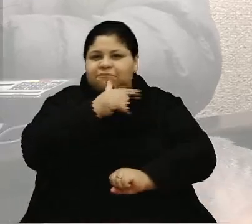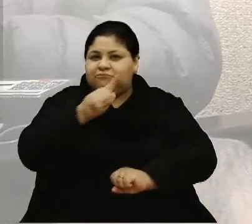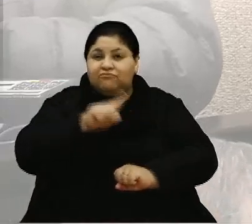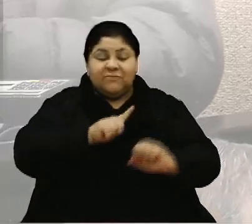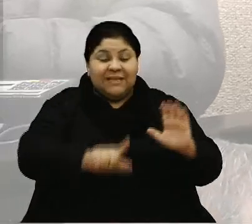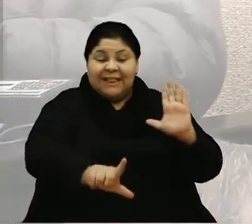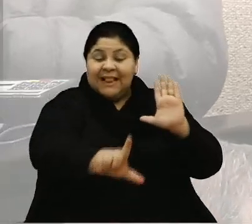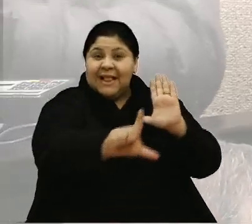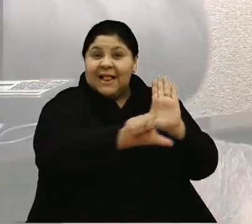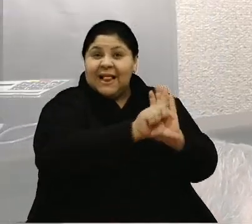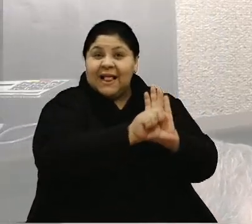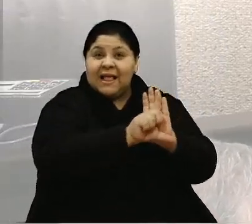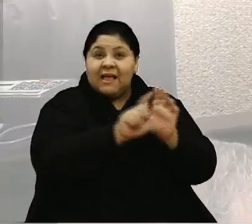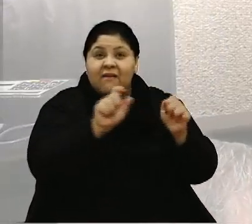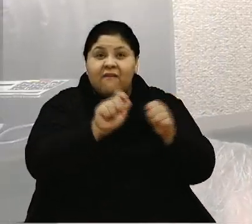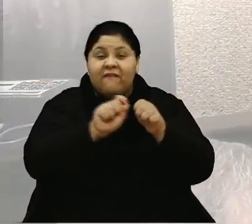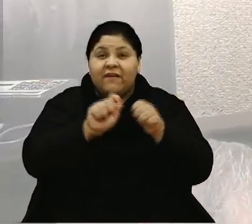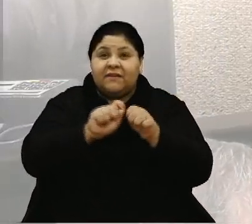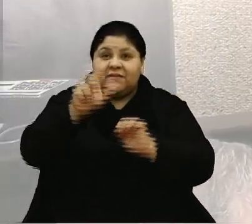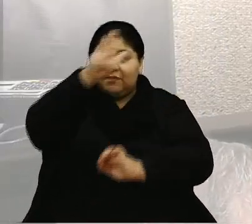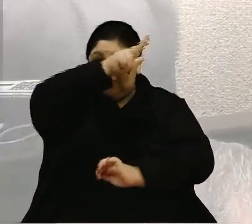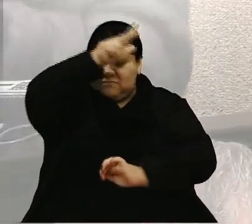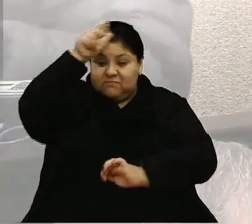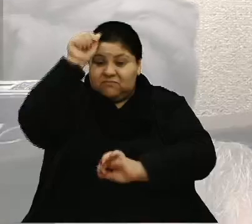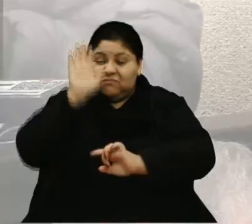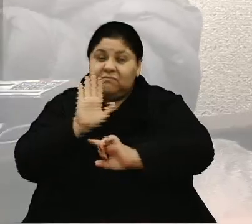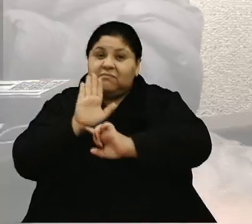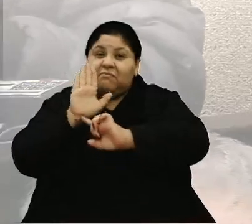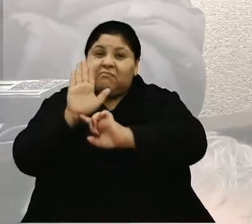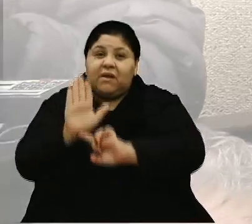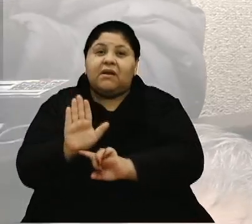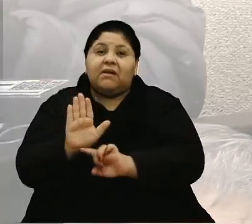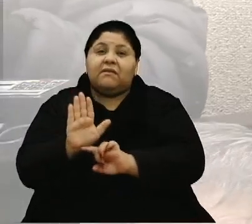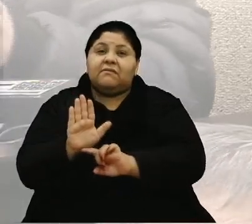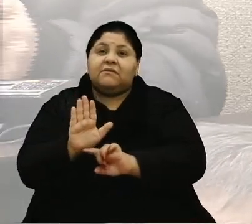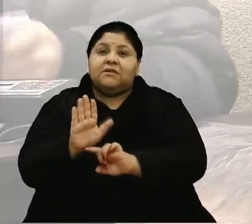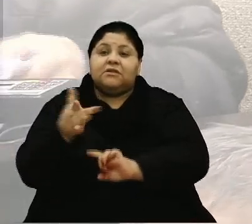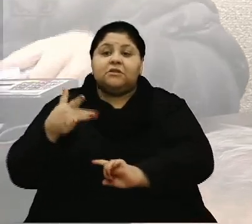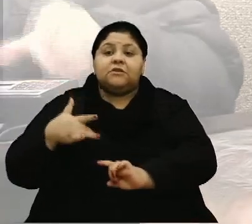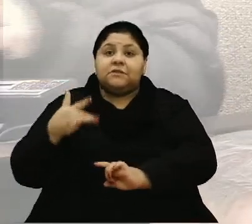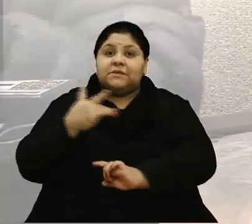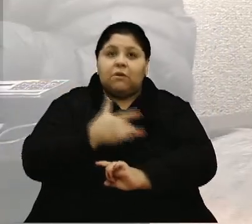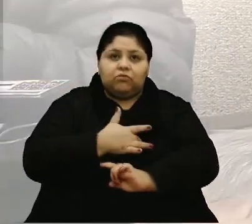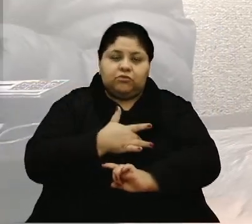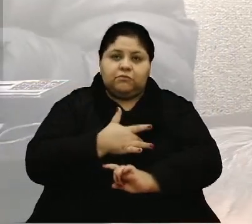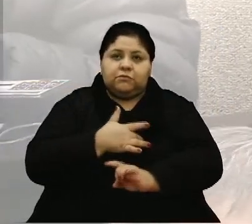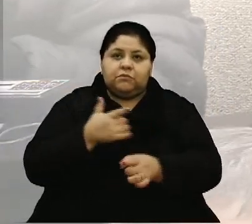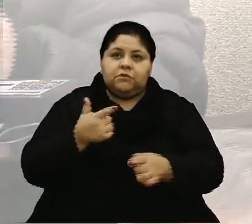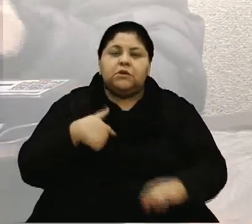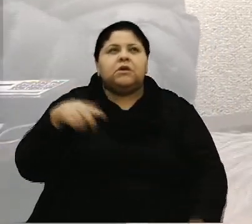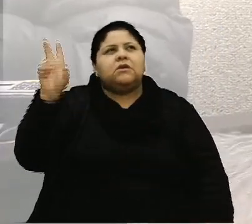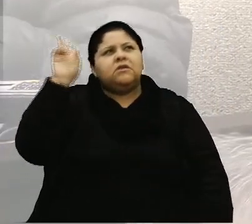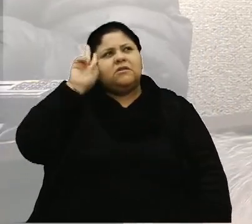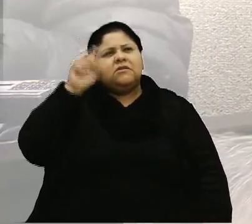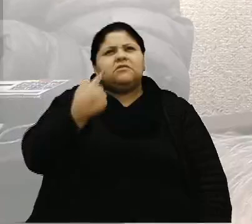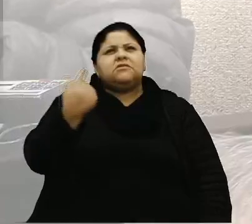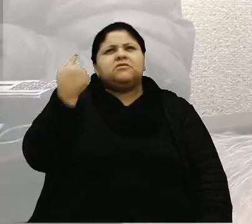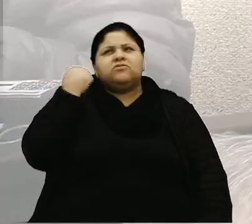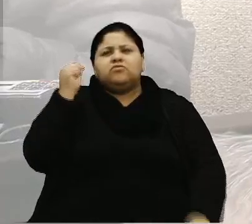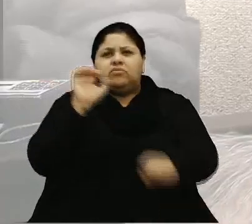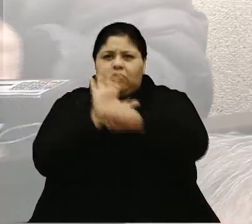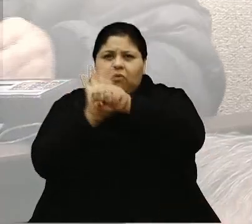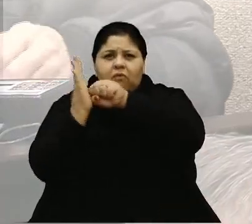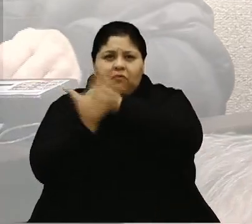legislação que faça com que esses municípios contribuam para a saúde do município. Eu lembro na época do Covid,